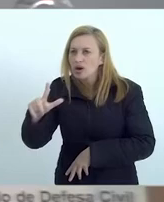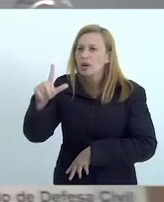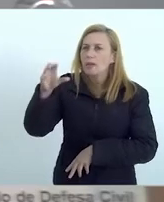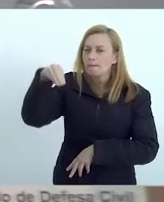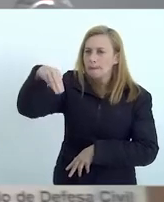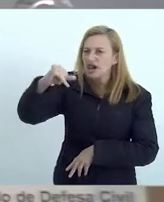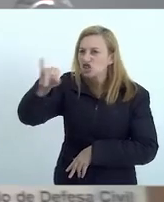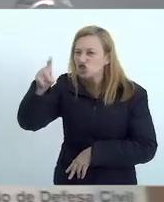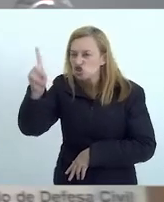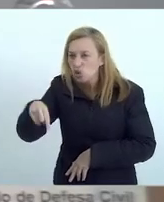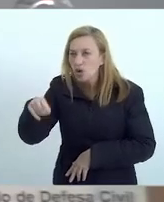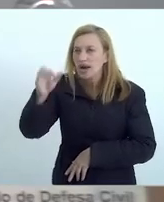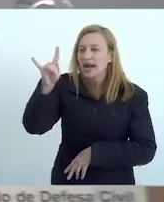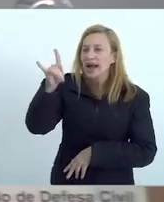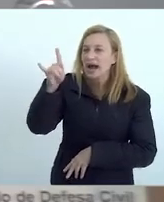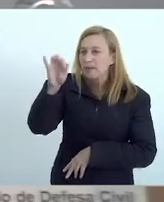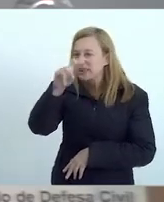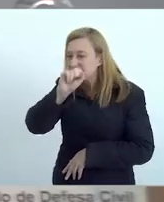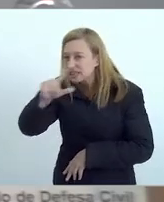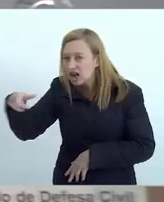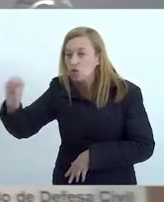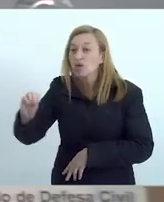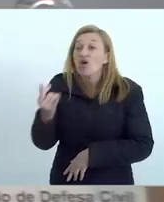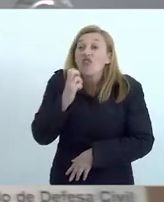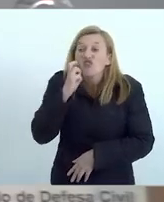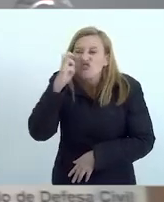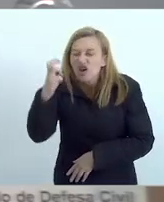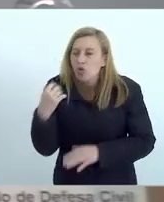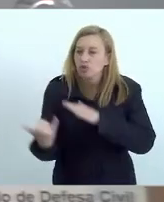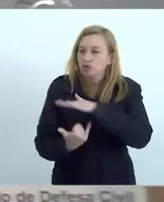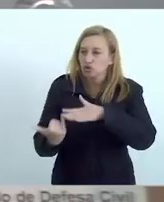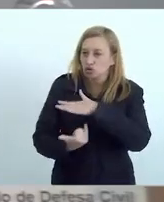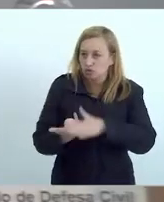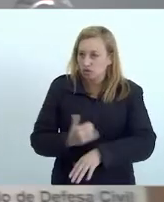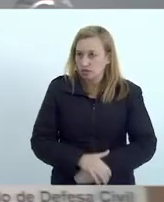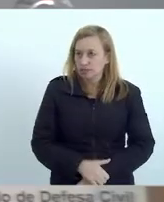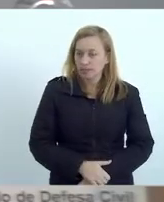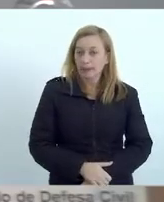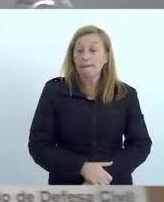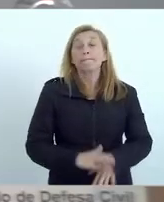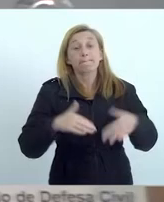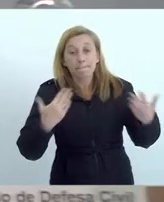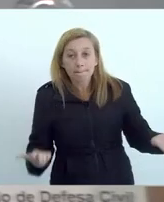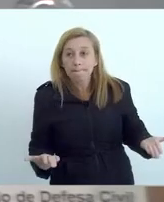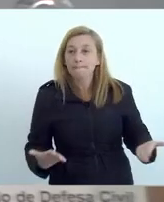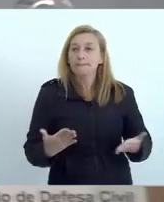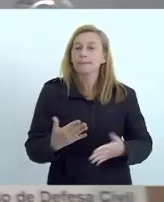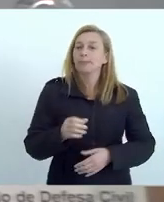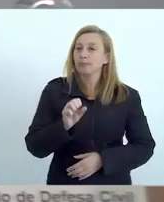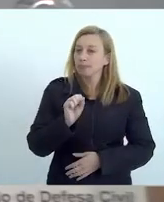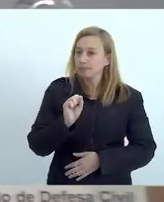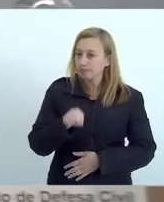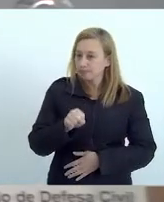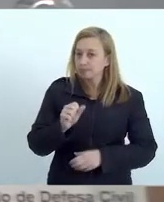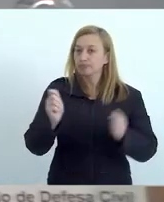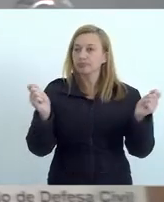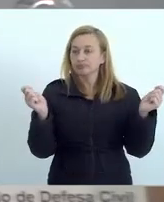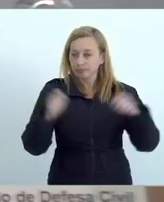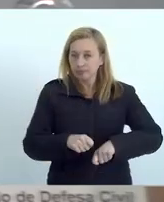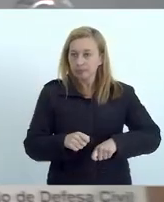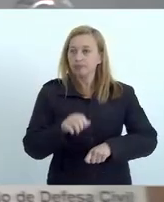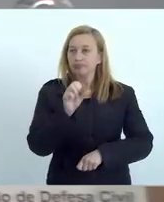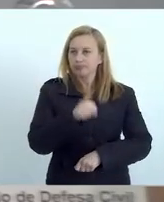capitães Esse é uma vergonha para uma instituição Centenária então eu sou assim habilitado